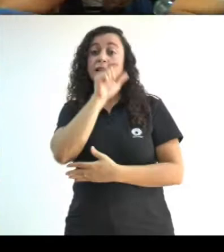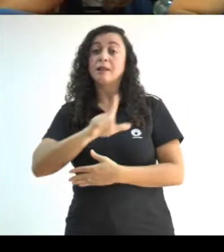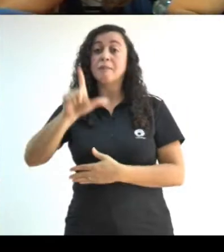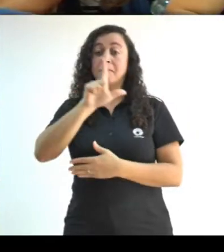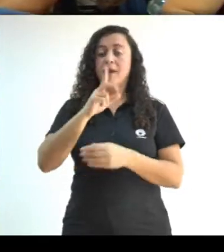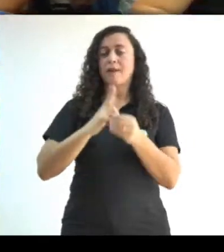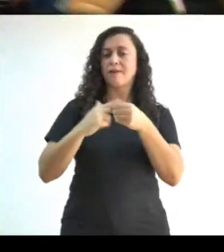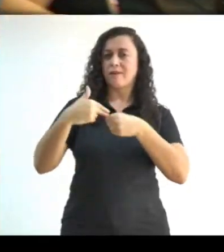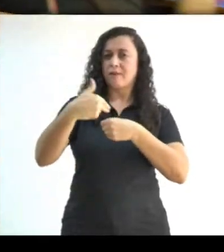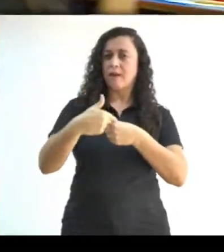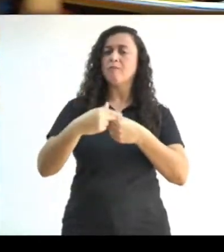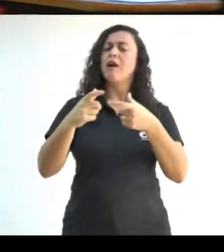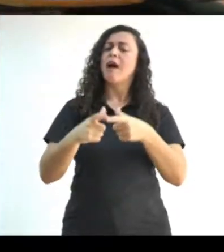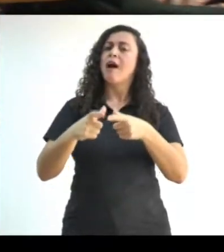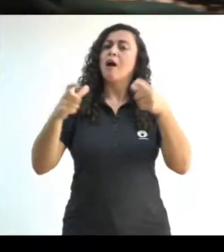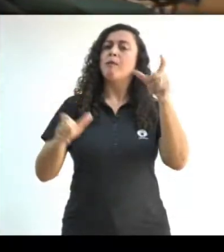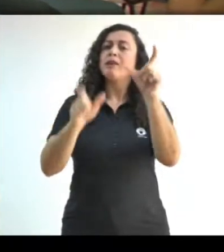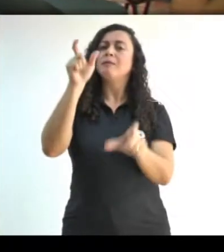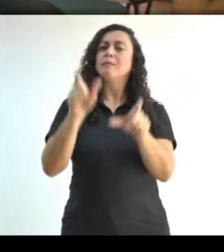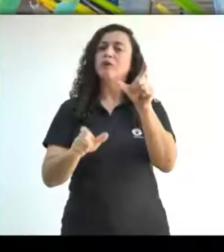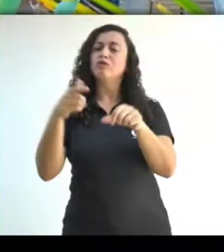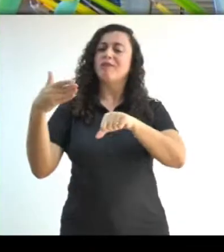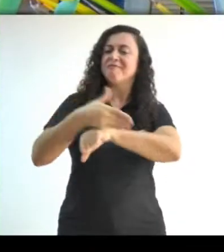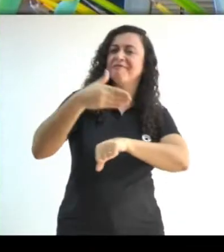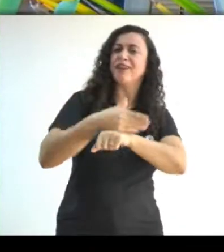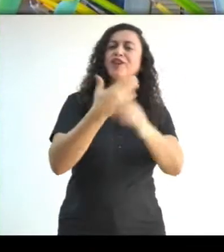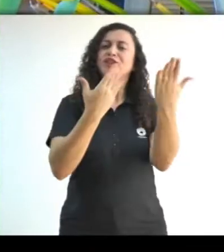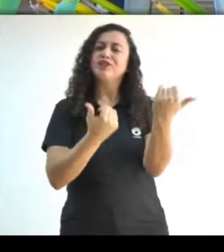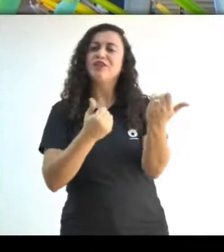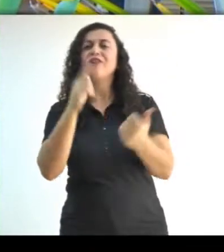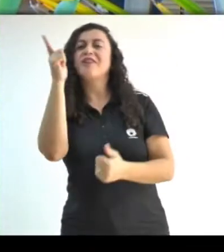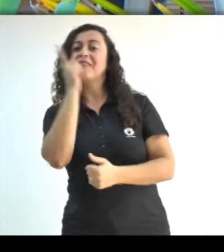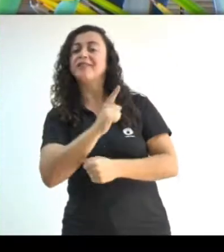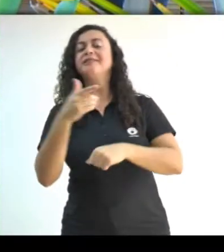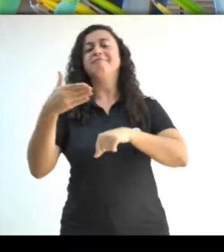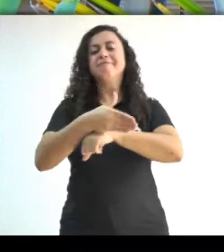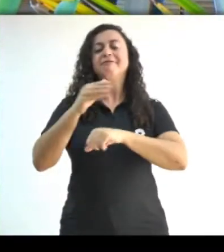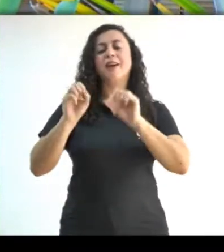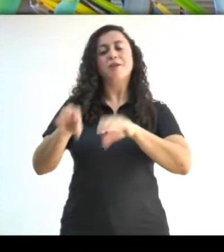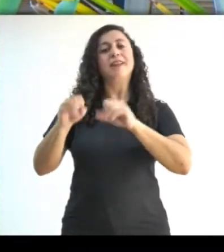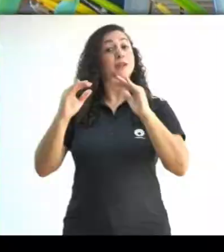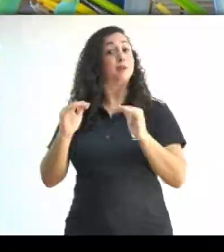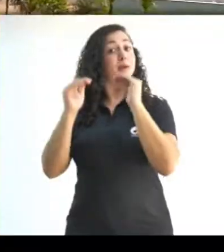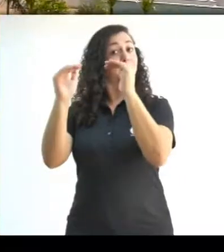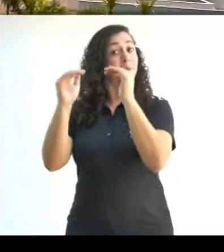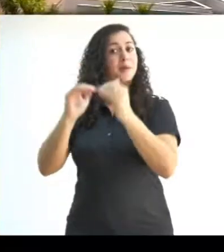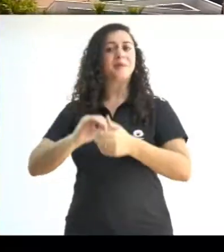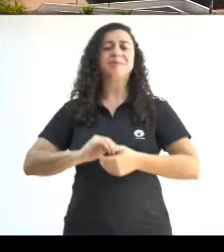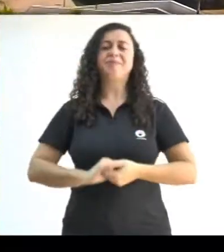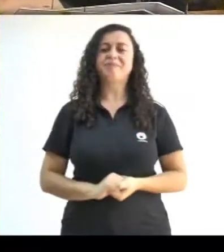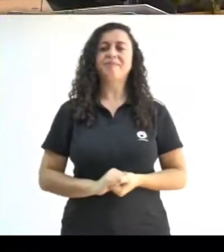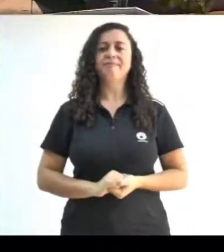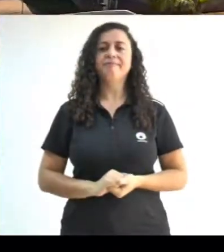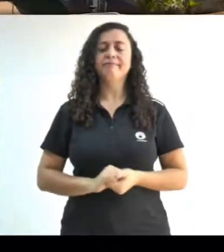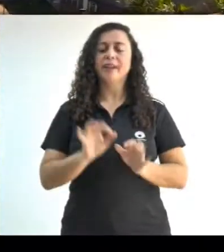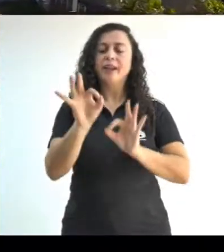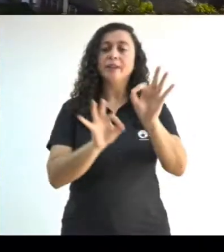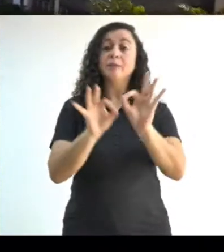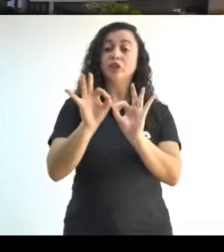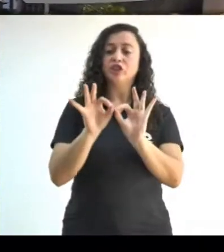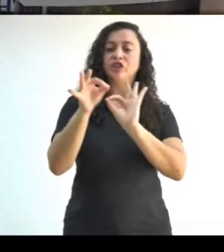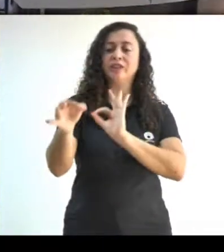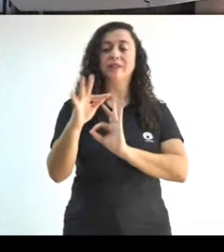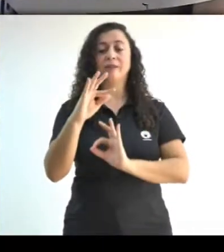amplia as chances de jovens como Shawana e Gustavo frequentarem o ensino superior. Projeto de extensão